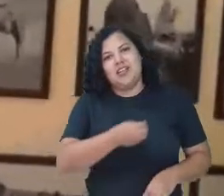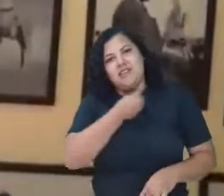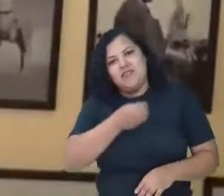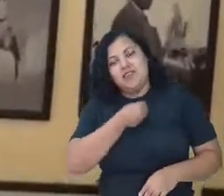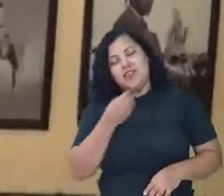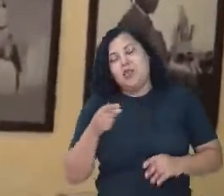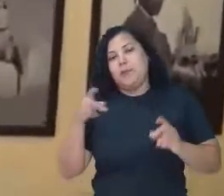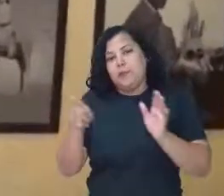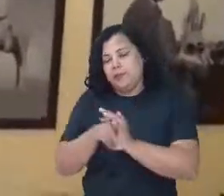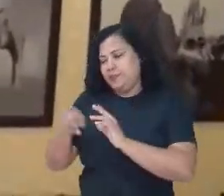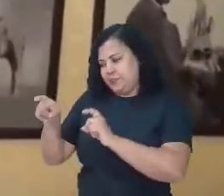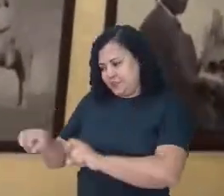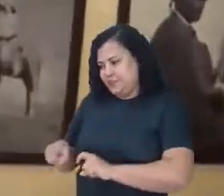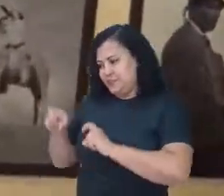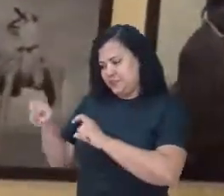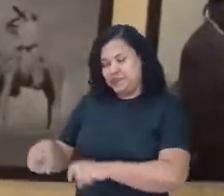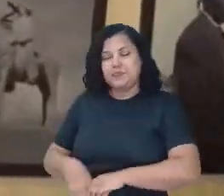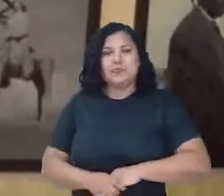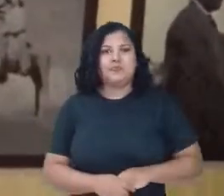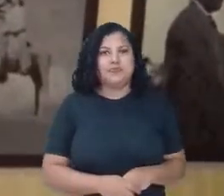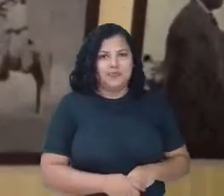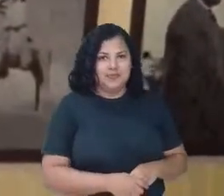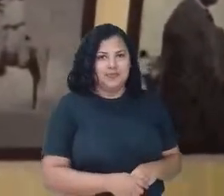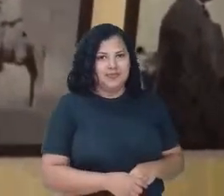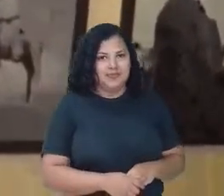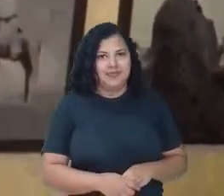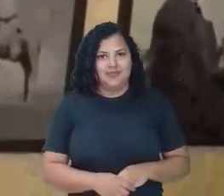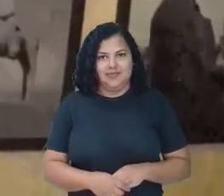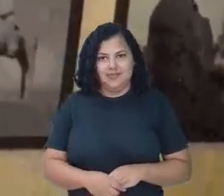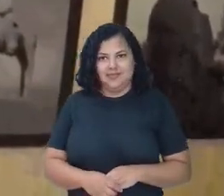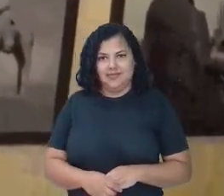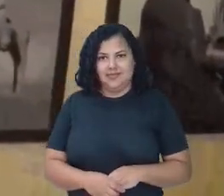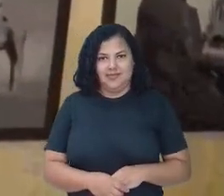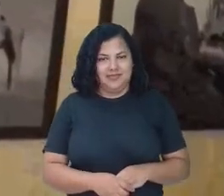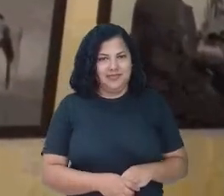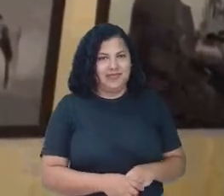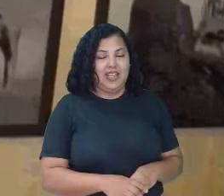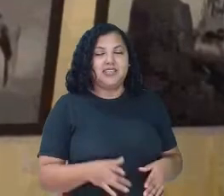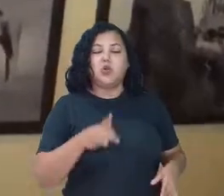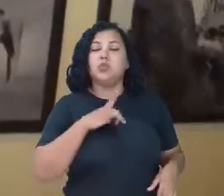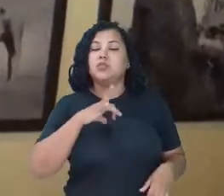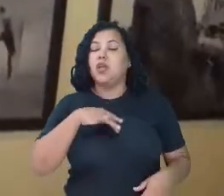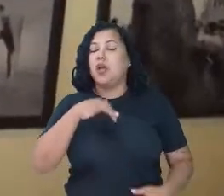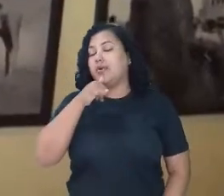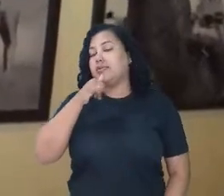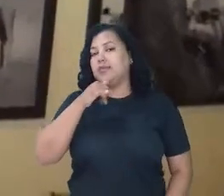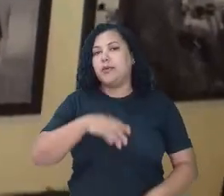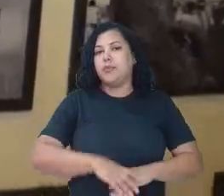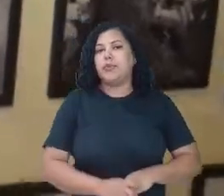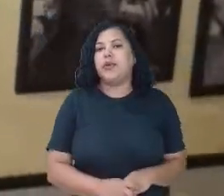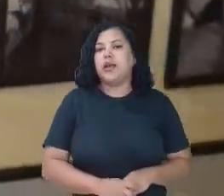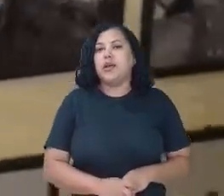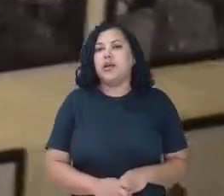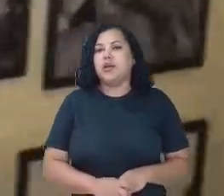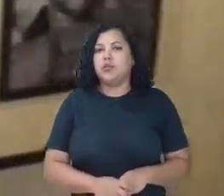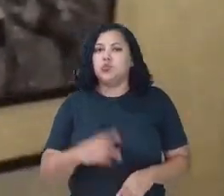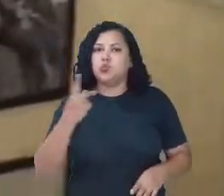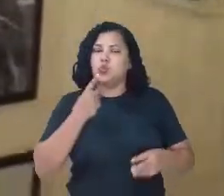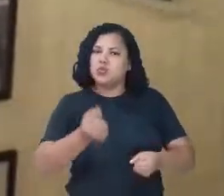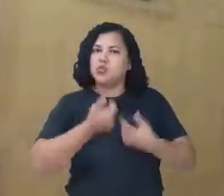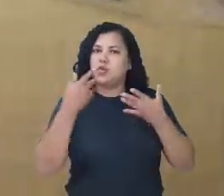sertaneja, da cultura daqui. Então aqui a gente tem, por exemplo, duas